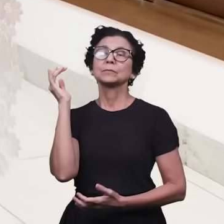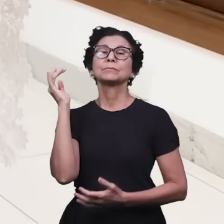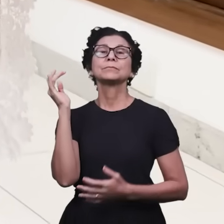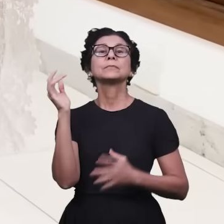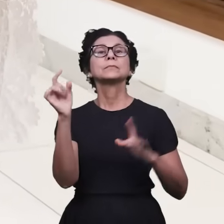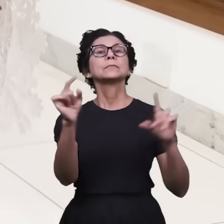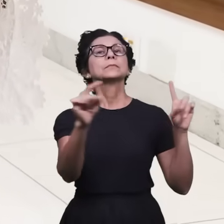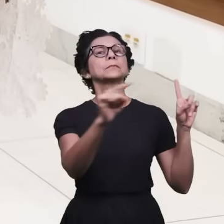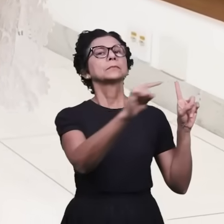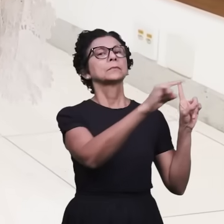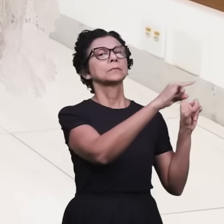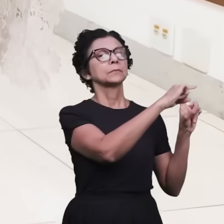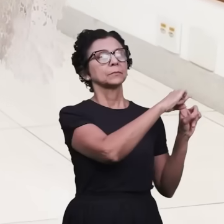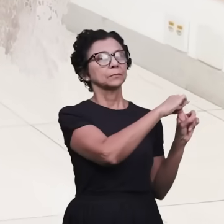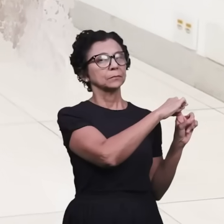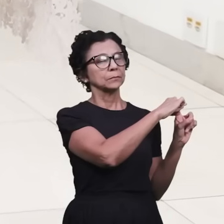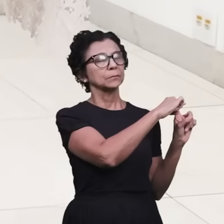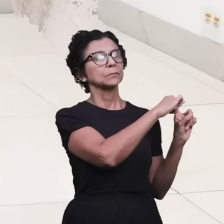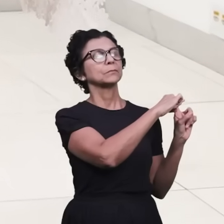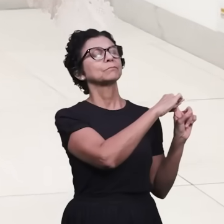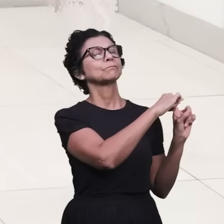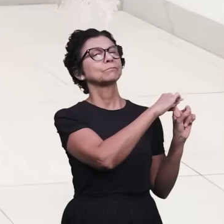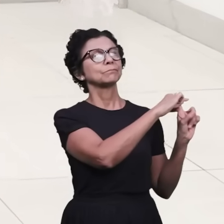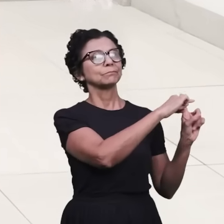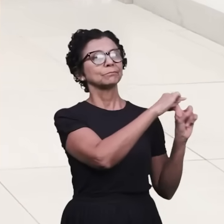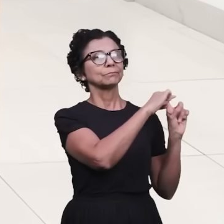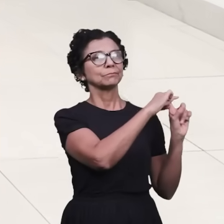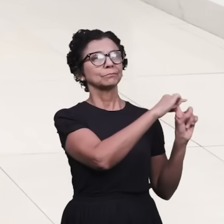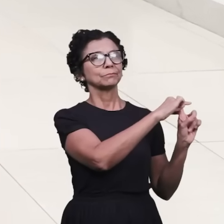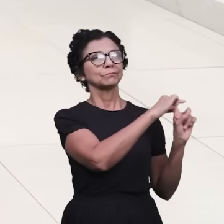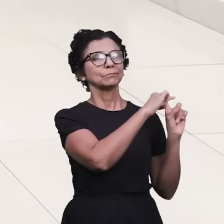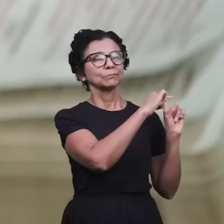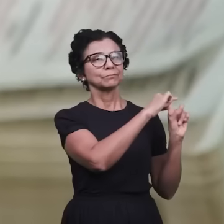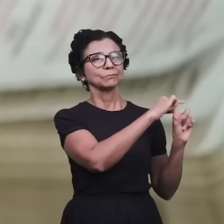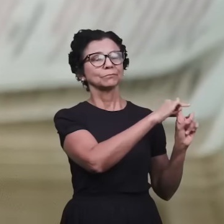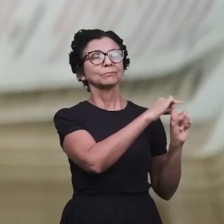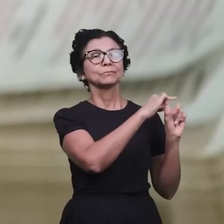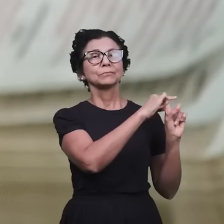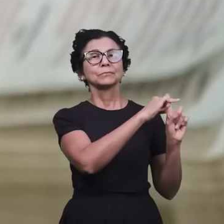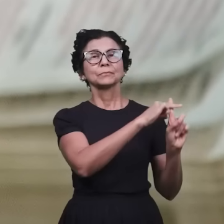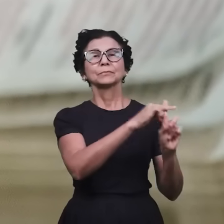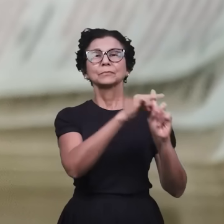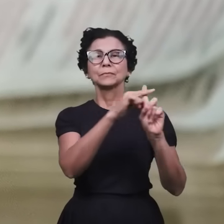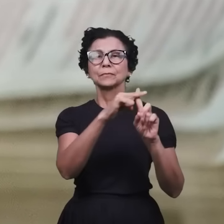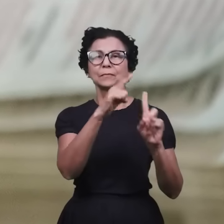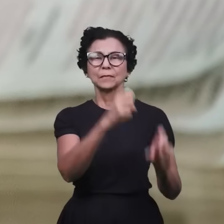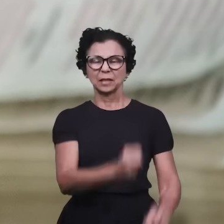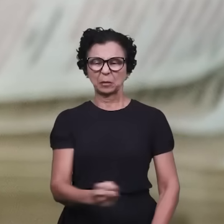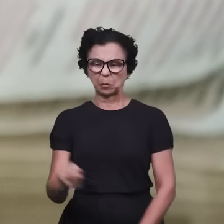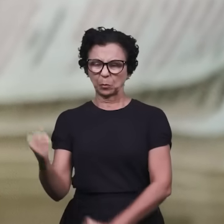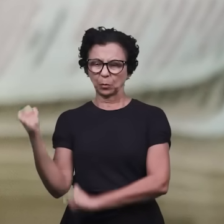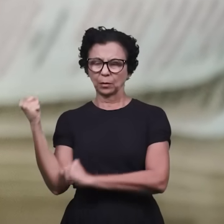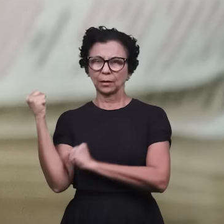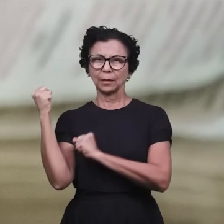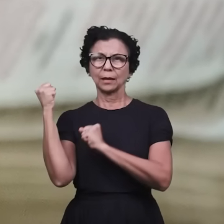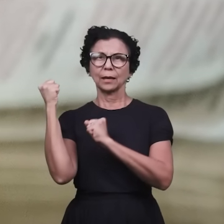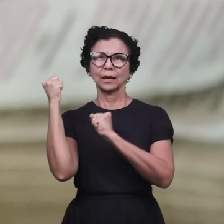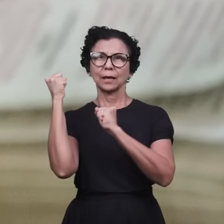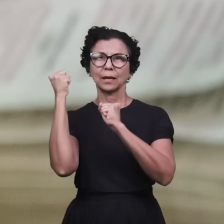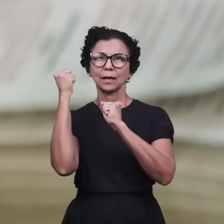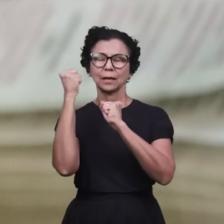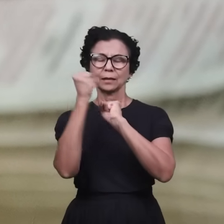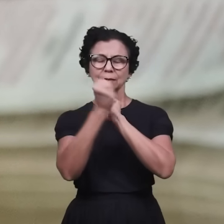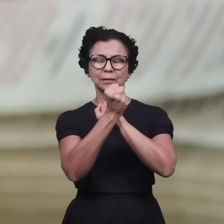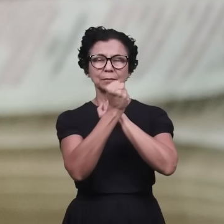Jesus vertido ali na cruz tem poder